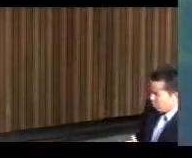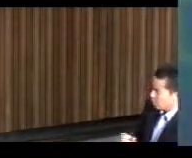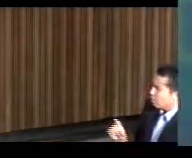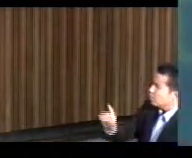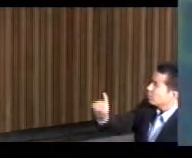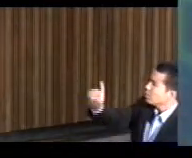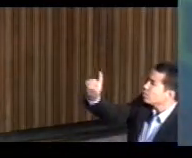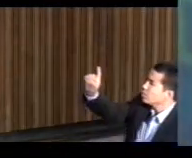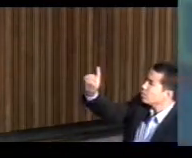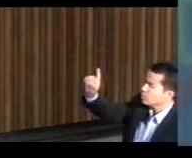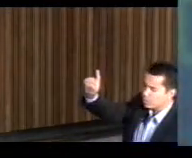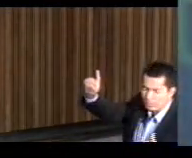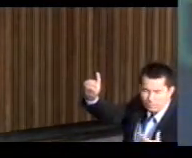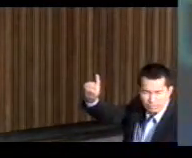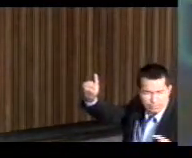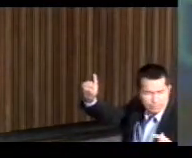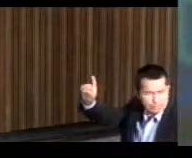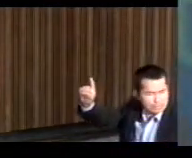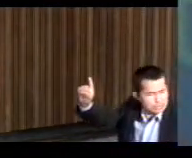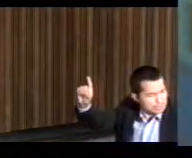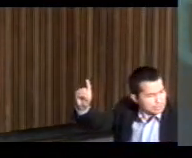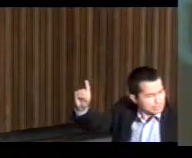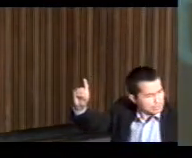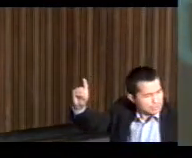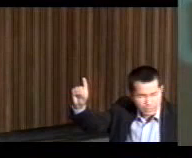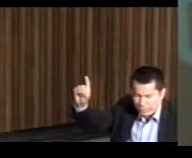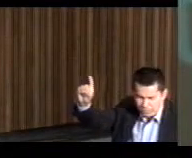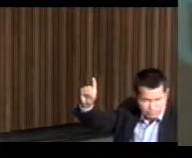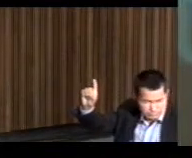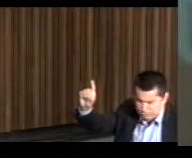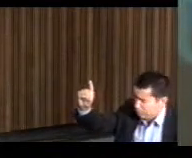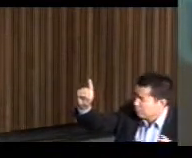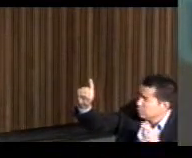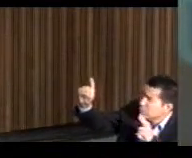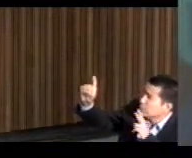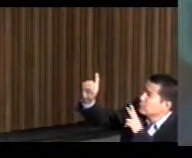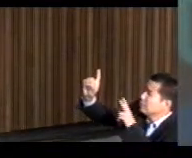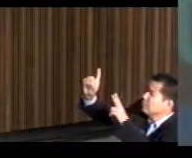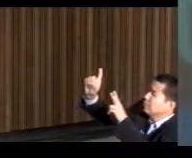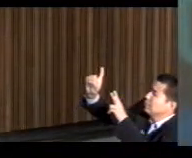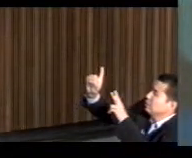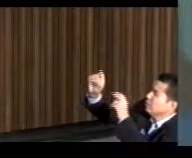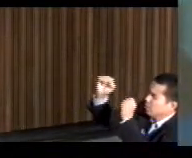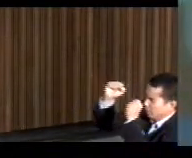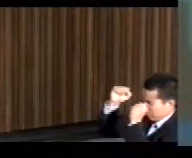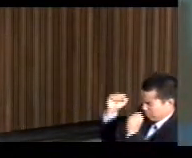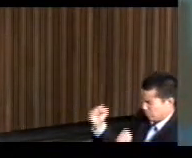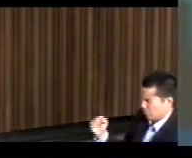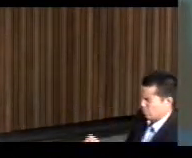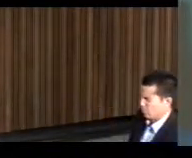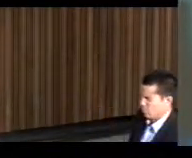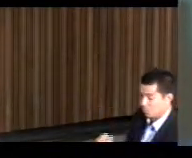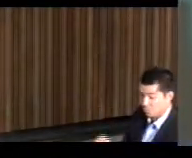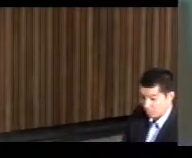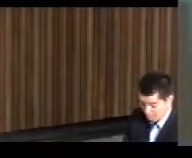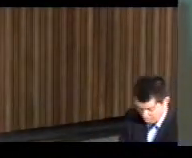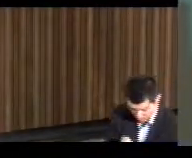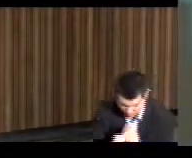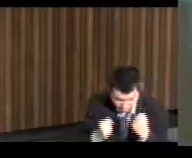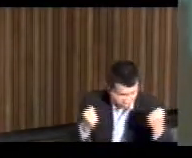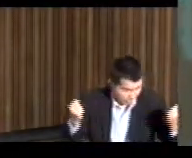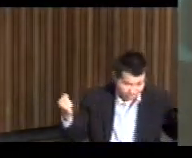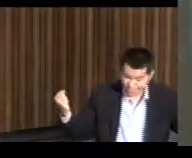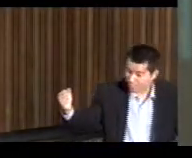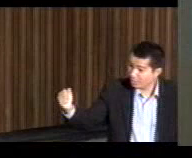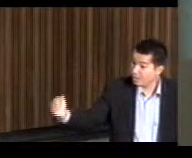o impossível, e o Deus Todo-Poderoso faz o impossível ser possível. Então agora eu queria